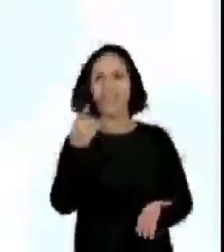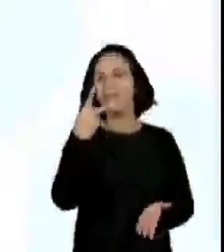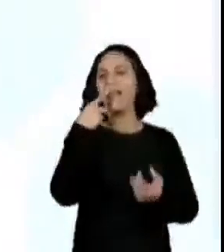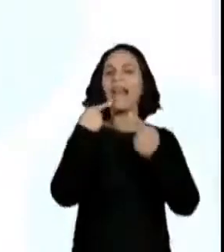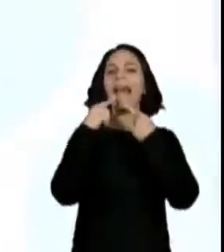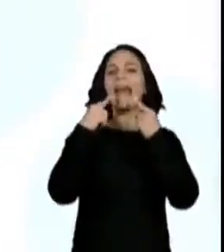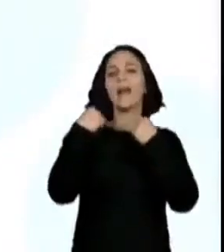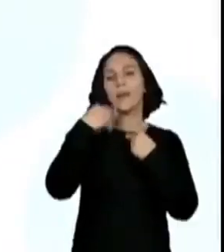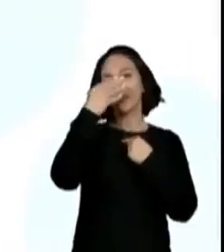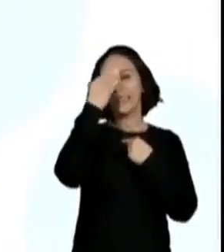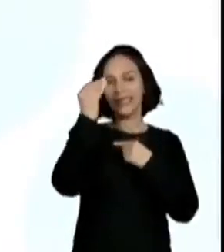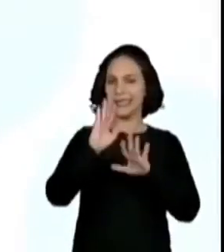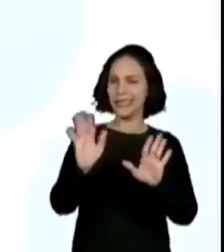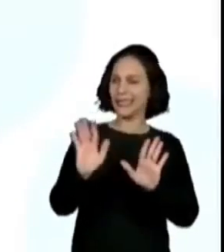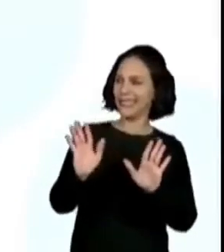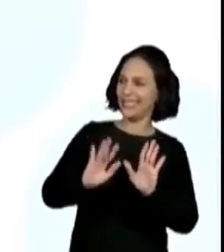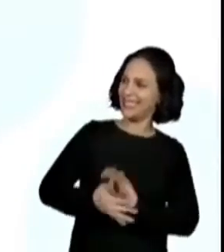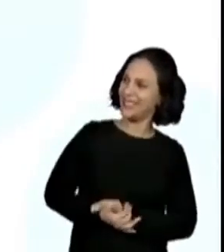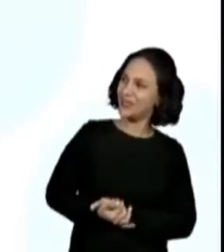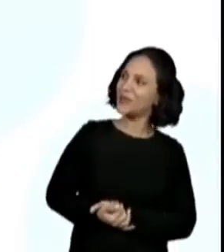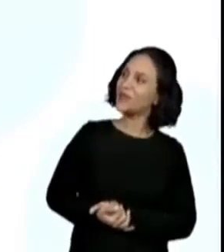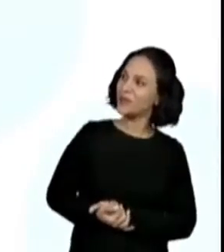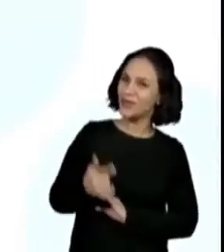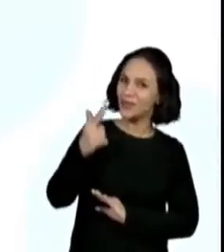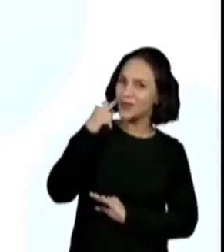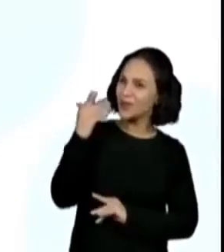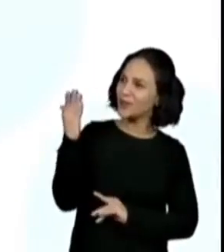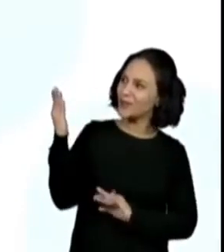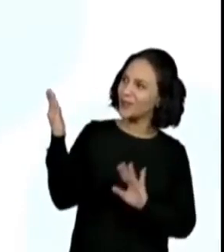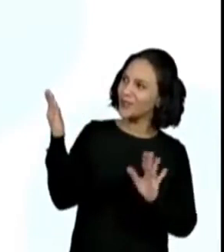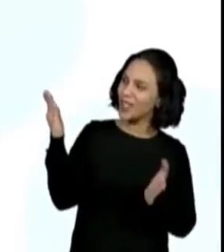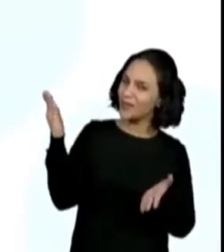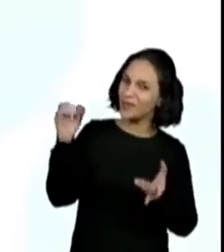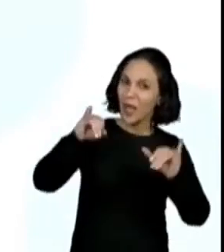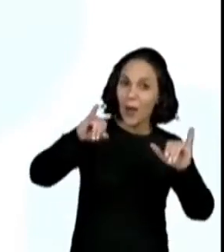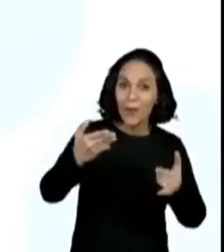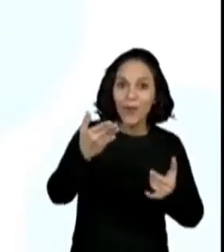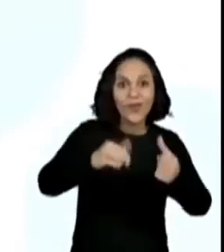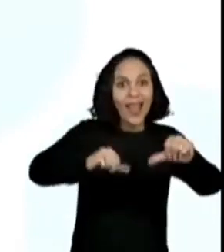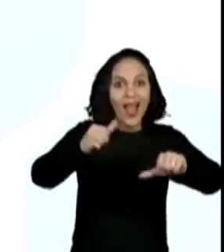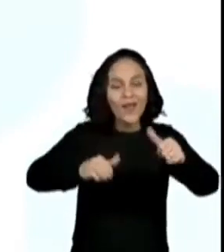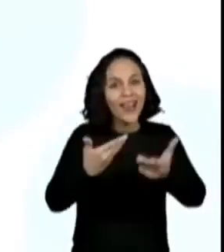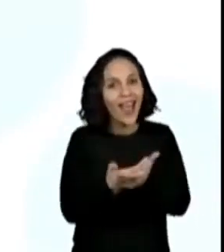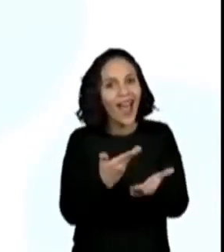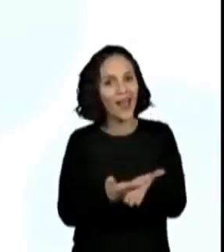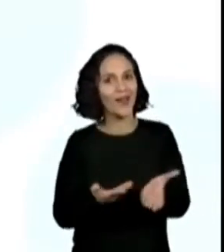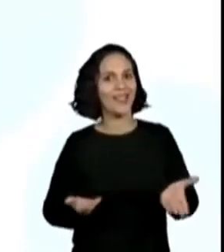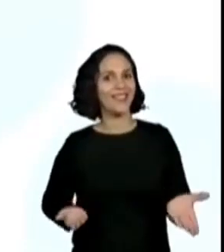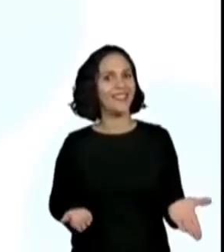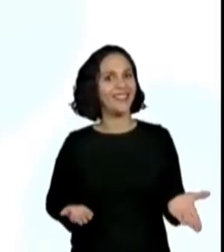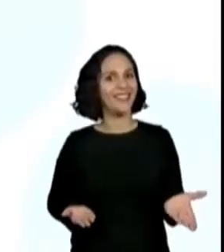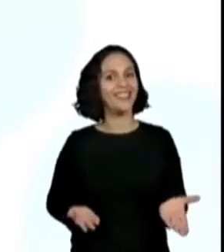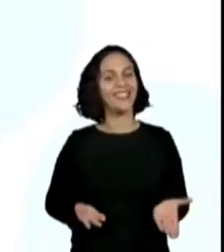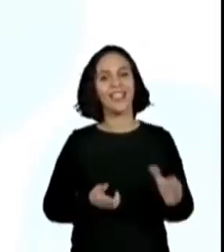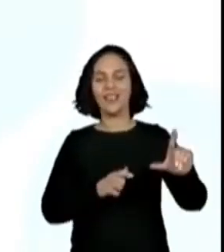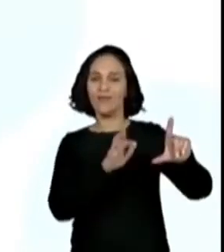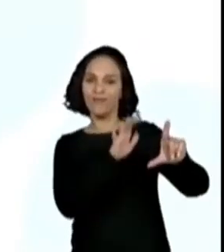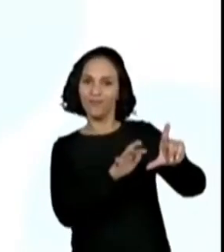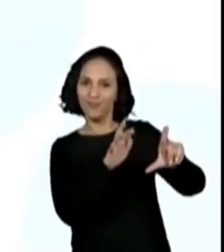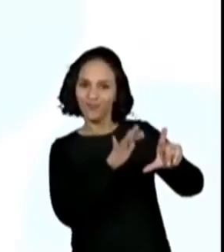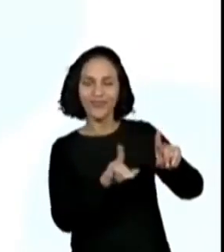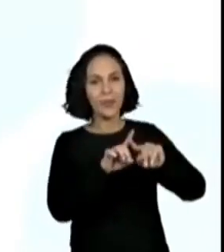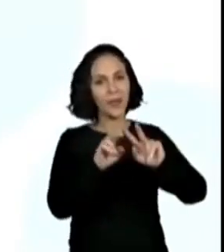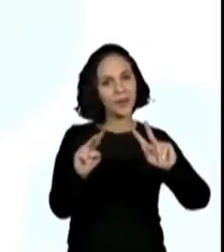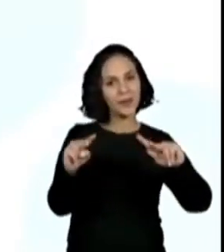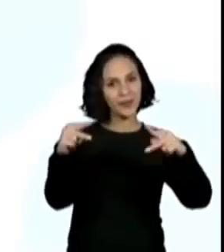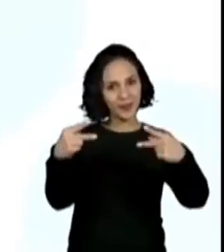falar que eu esqueci certo ó lá tá vendo que ele já até colocou na tela cheia então então aqui ó telinha de avaliação você pode avaliar